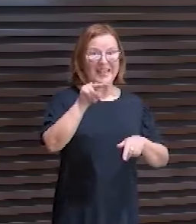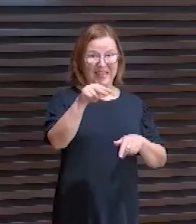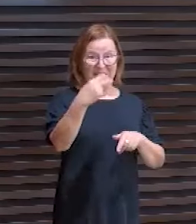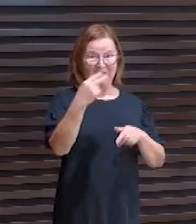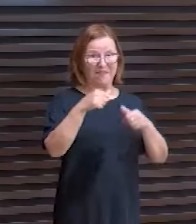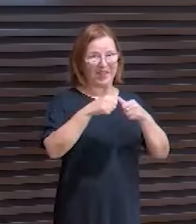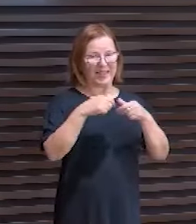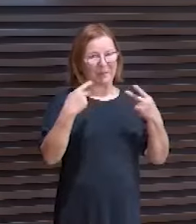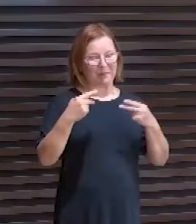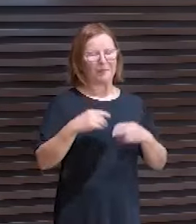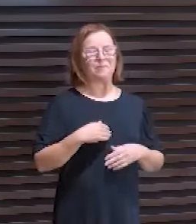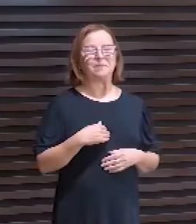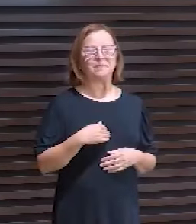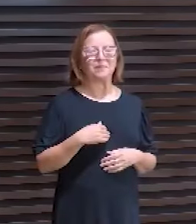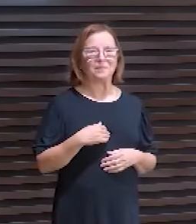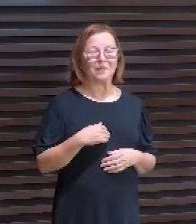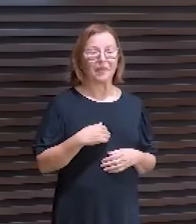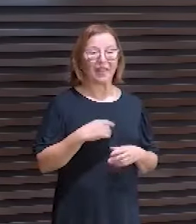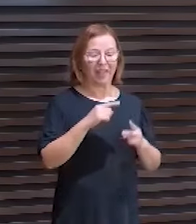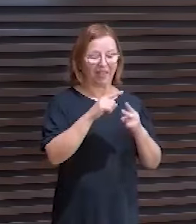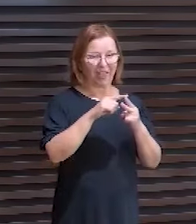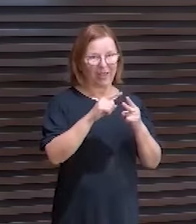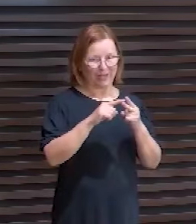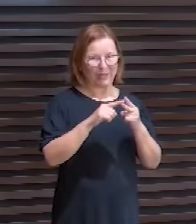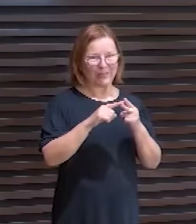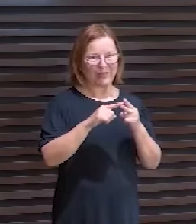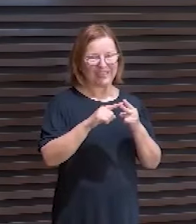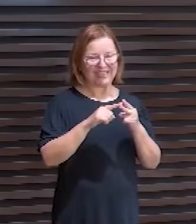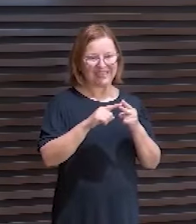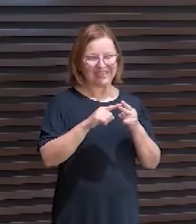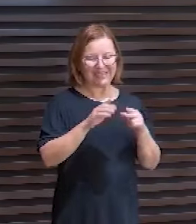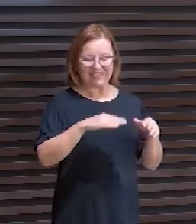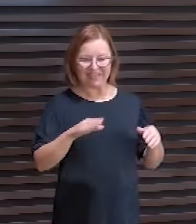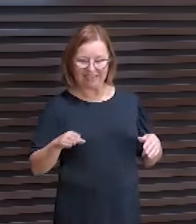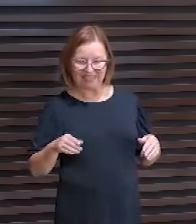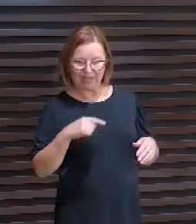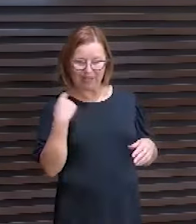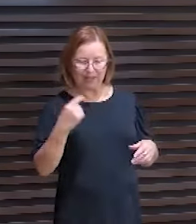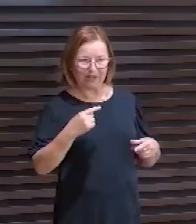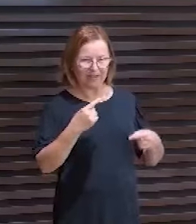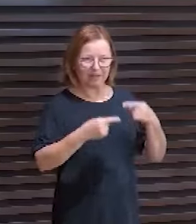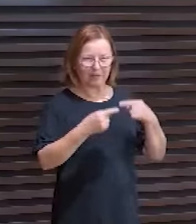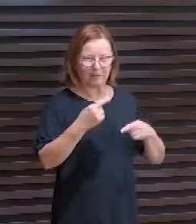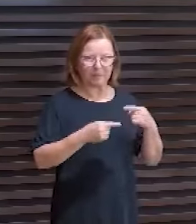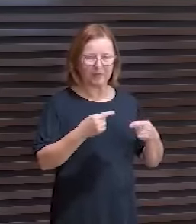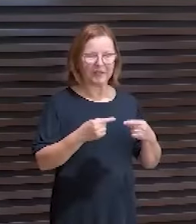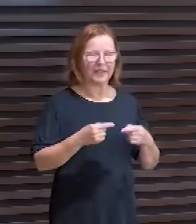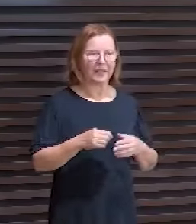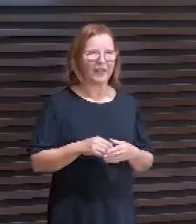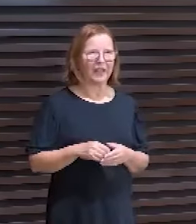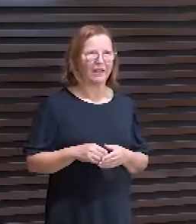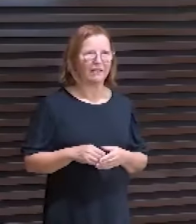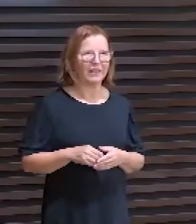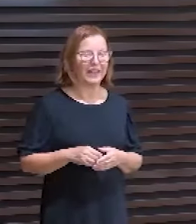era criança a gente disputava quem ficava mais naquele tempo chamava